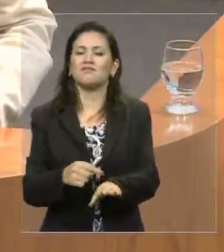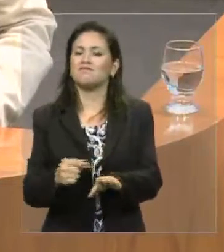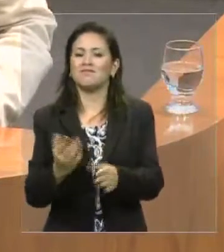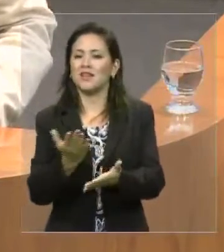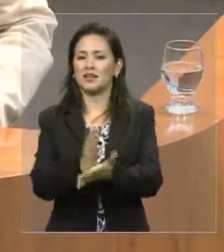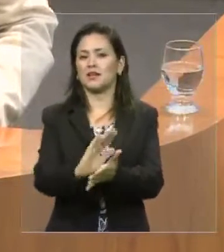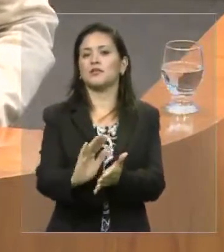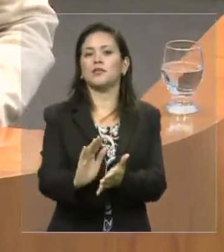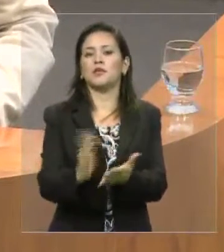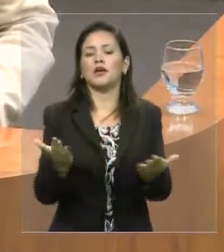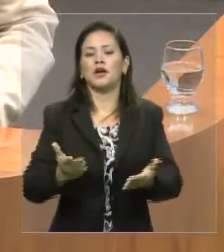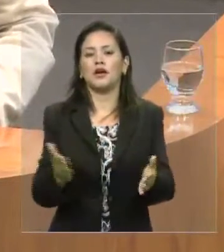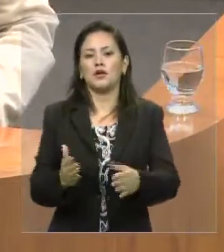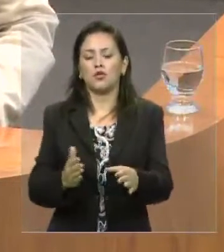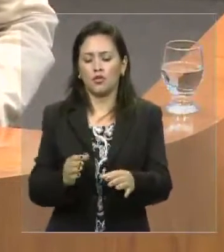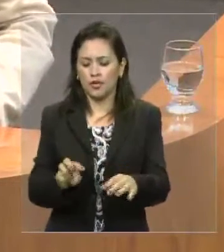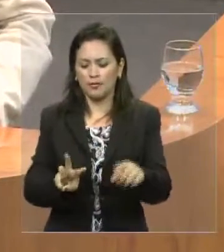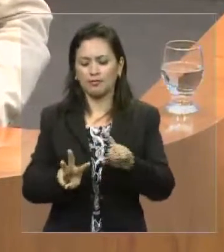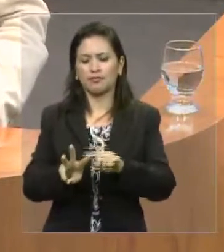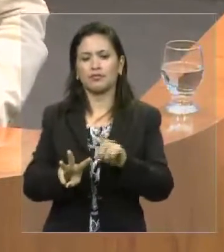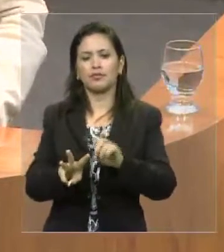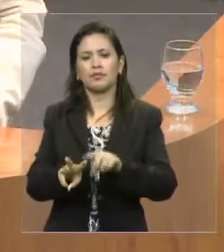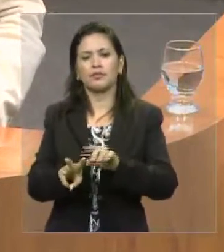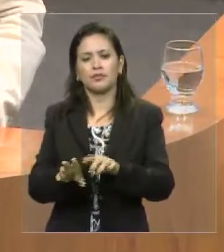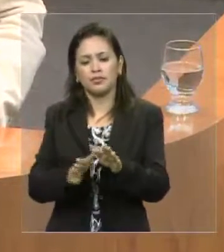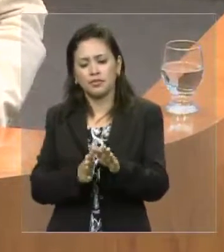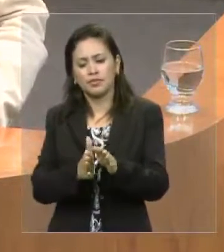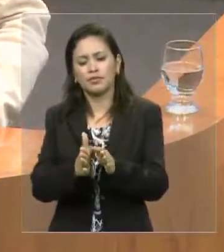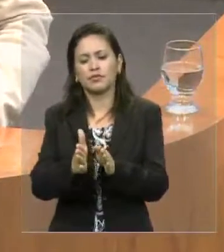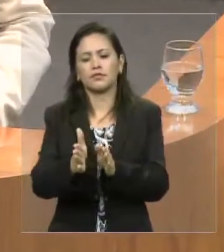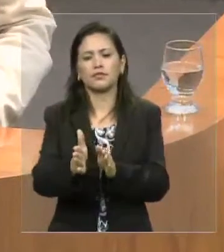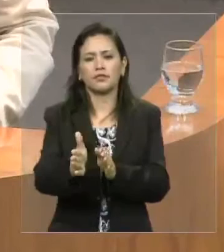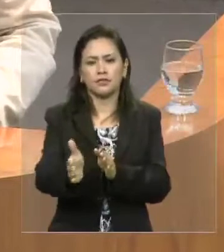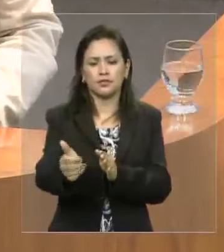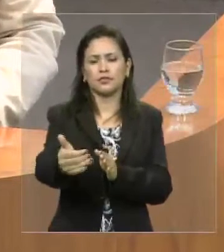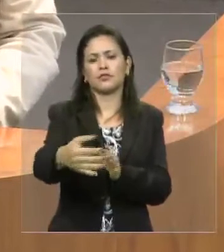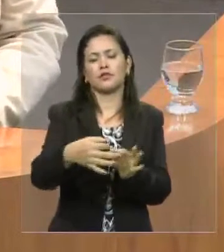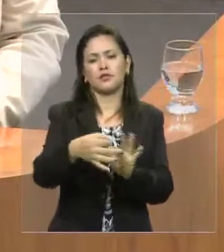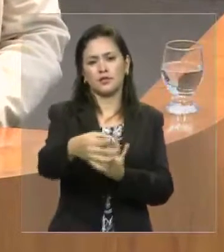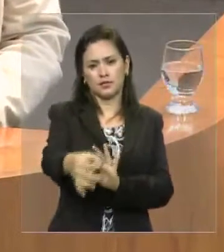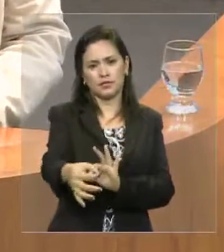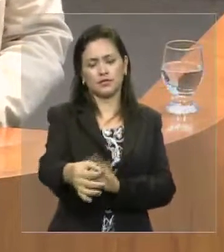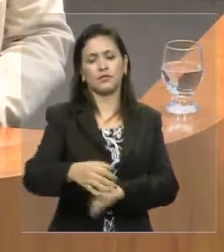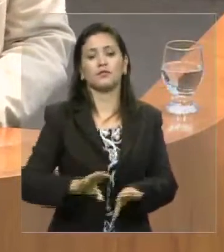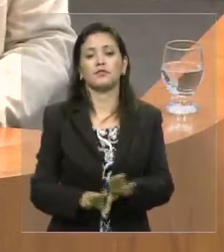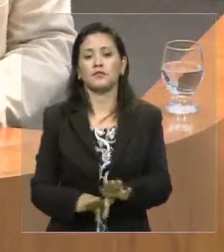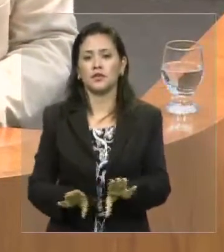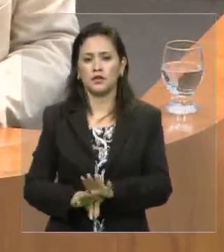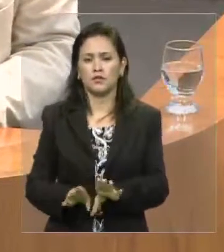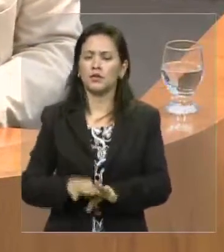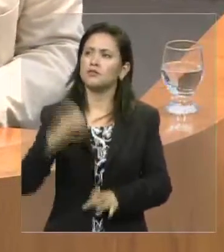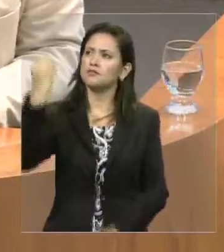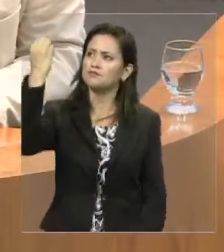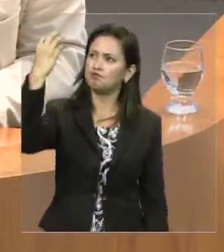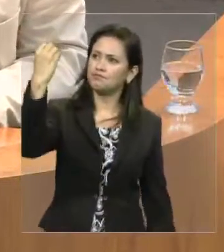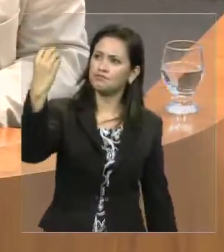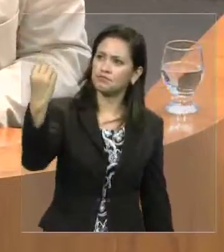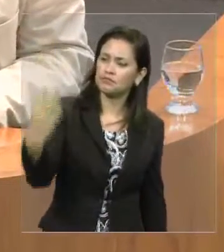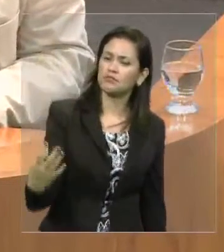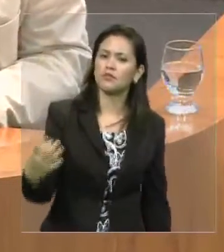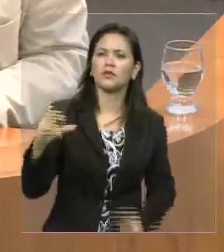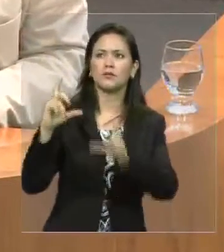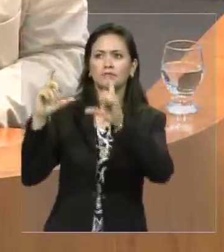construída. A região também recebeu sinalização horizontal, vertical e